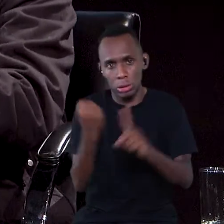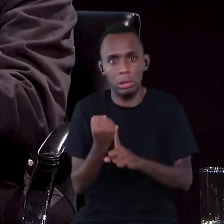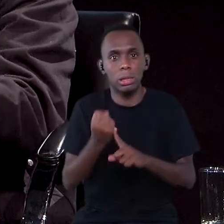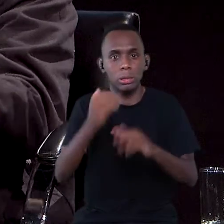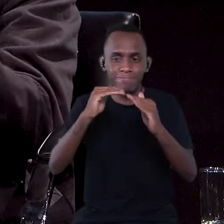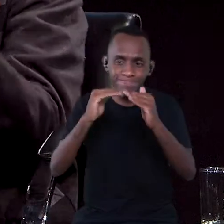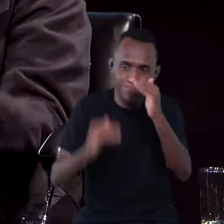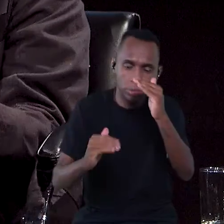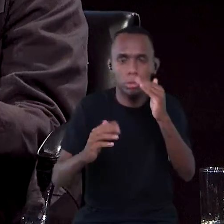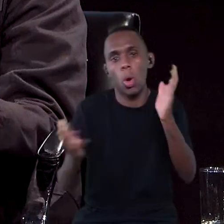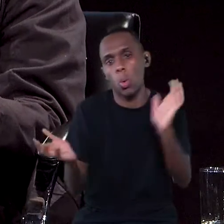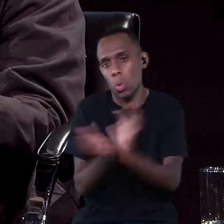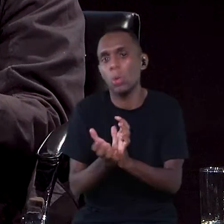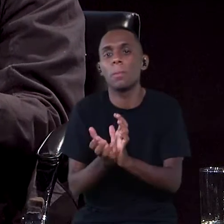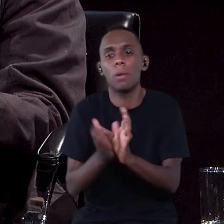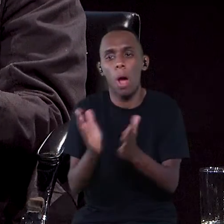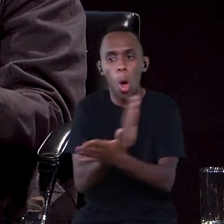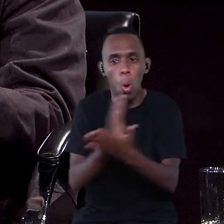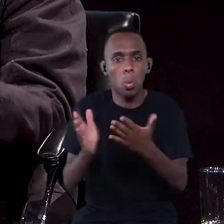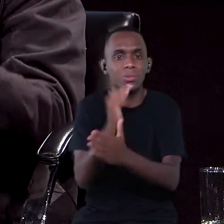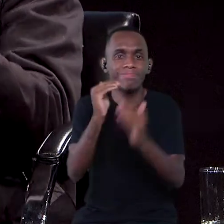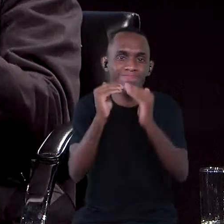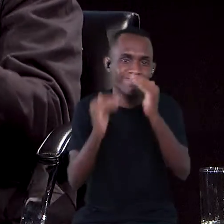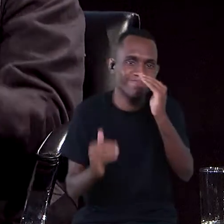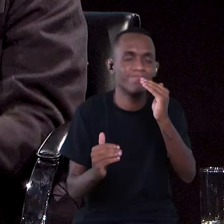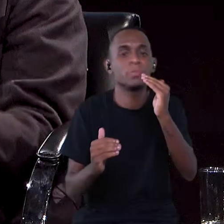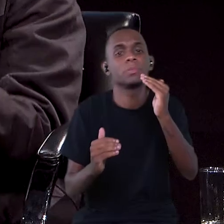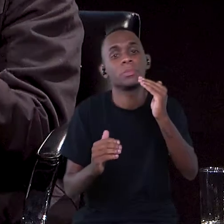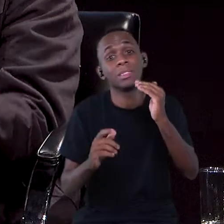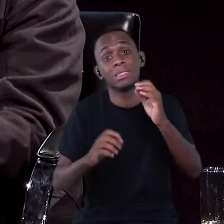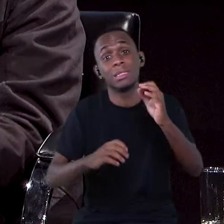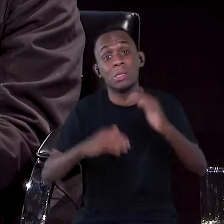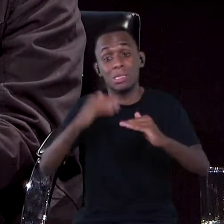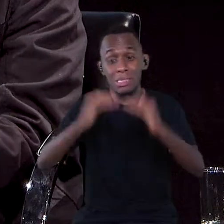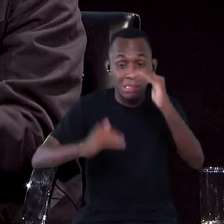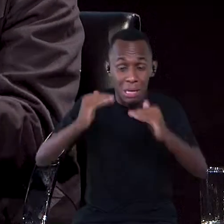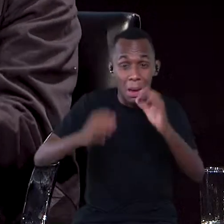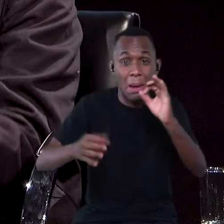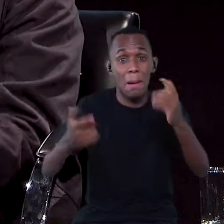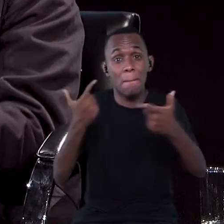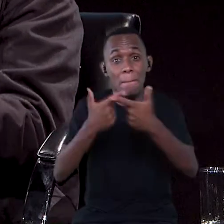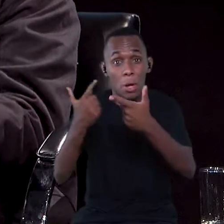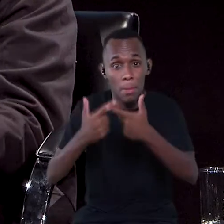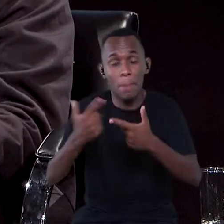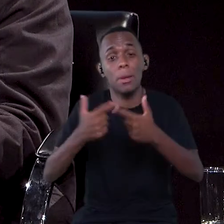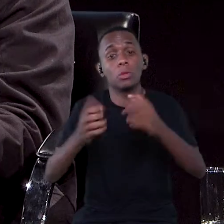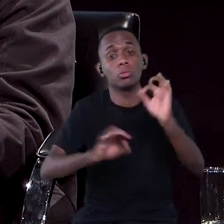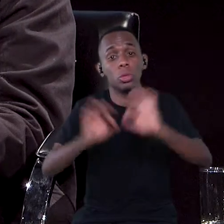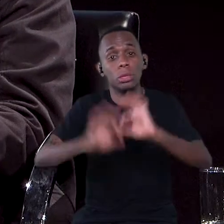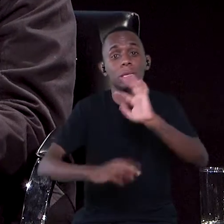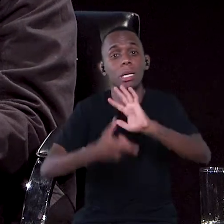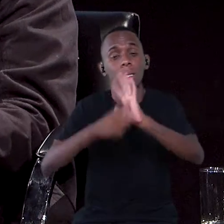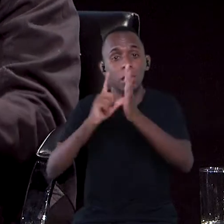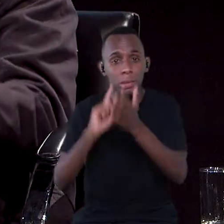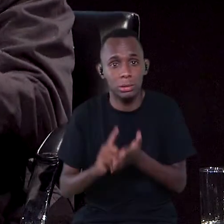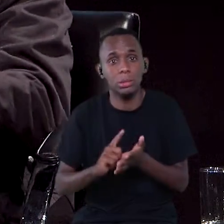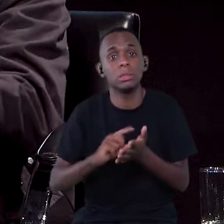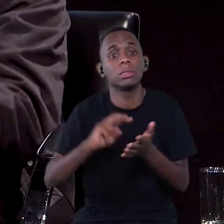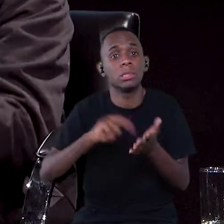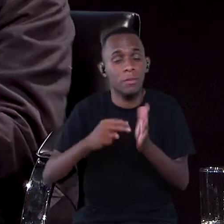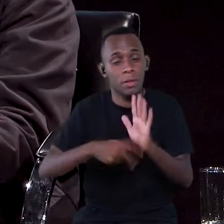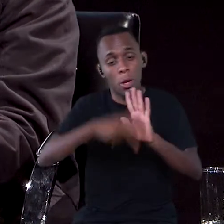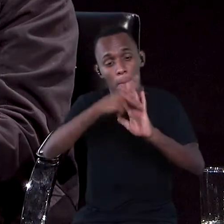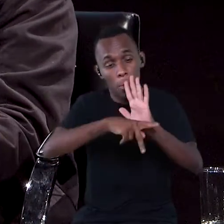extremamente desfavorável para alguns grupos. Essa desorganização ela é material, ela é pensada, ela é construída, ela é fruto